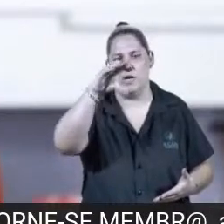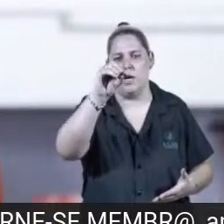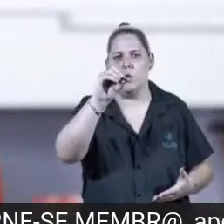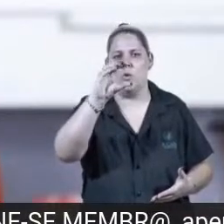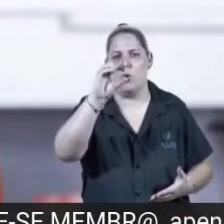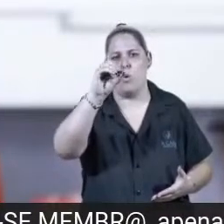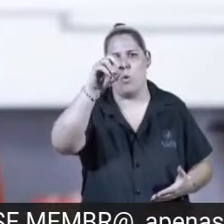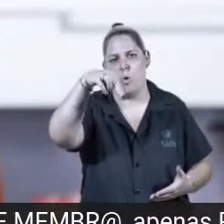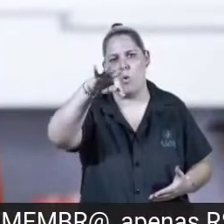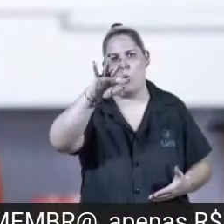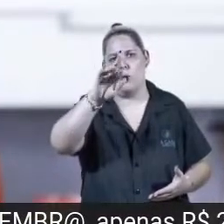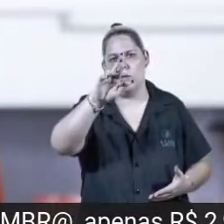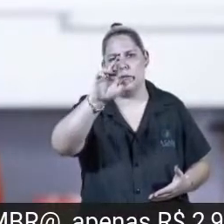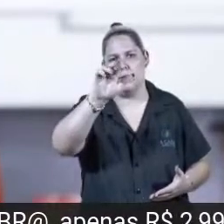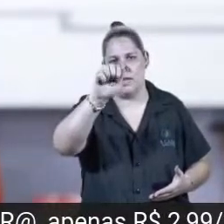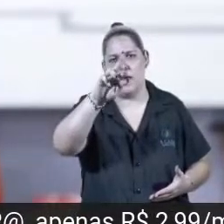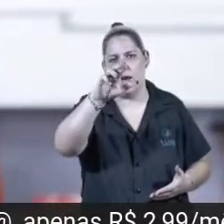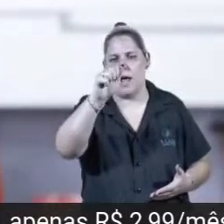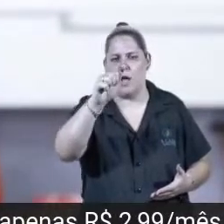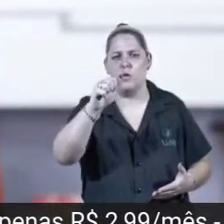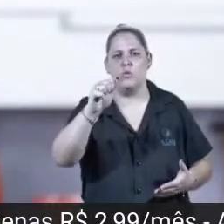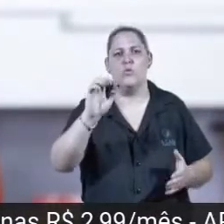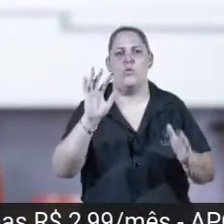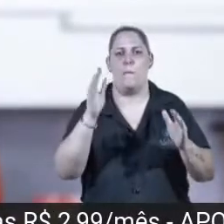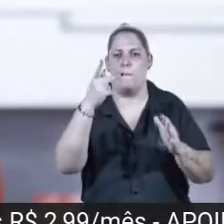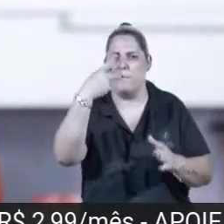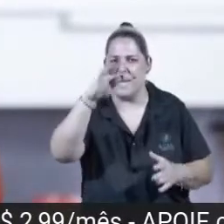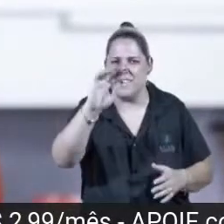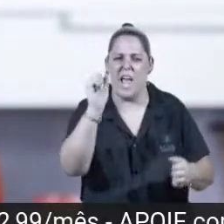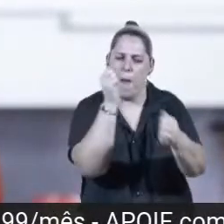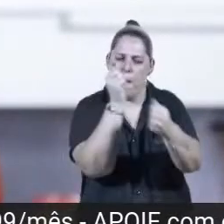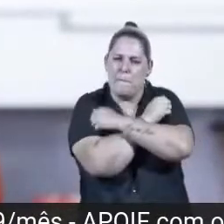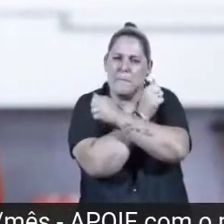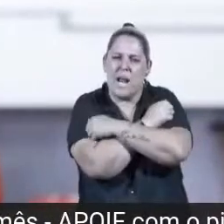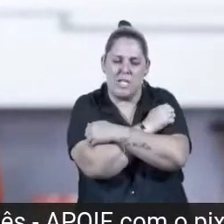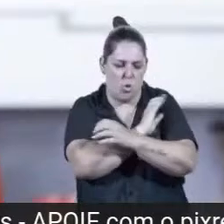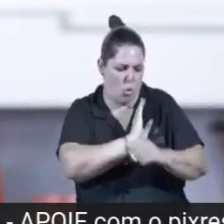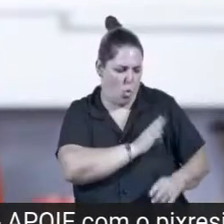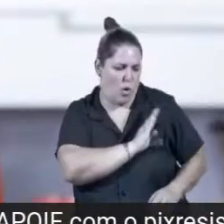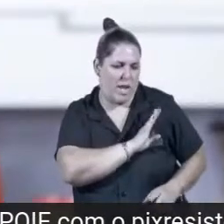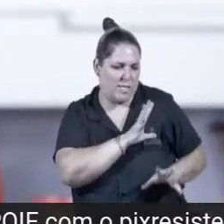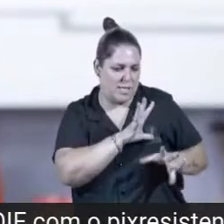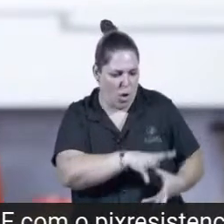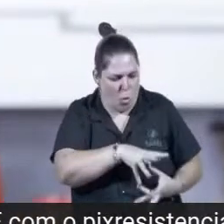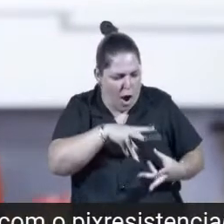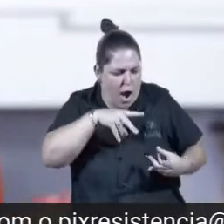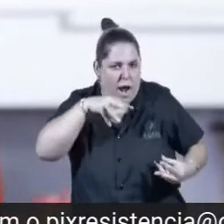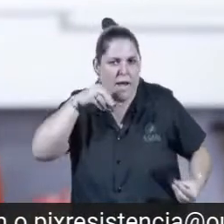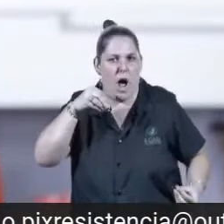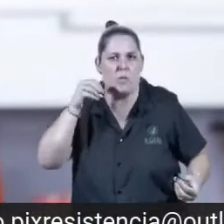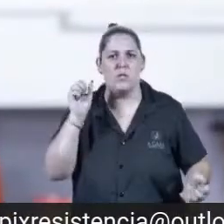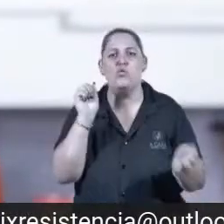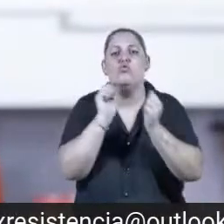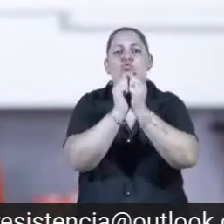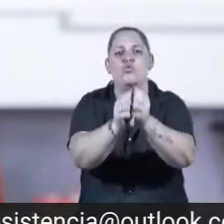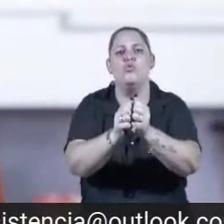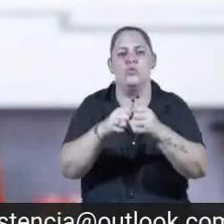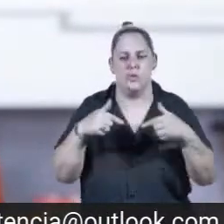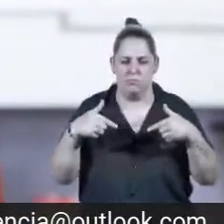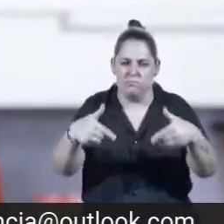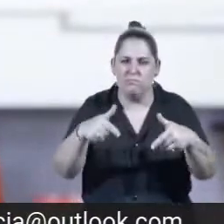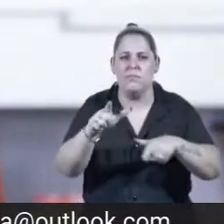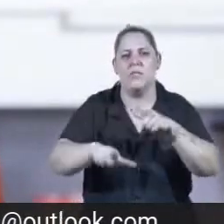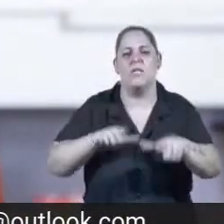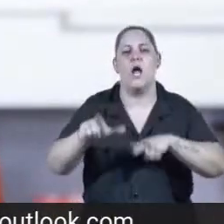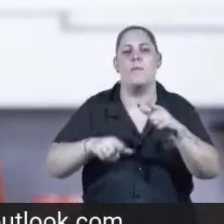abraça com o coração e com a alma. E tenha certeza, estaremos sempre, sempre juntos nessa caminhada. Beijo grande para você